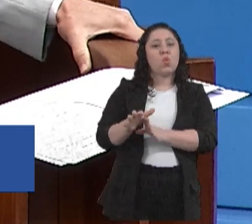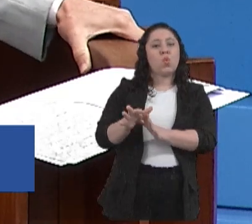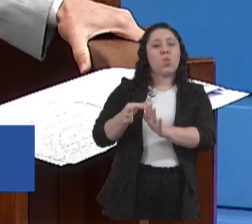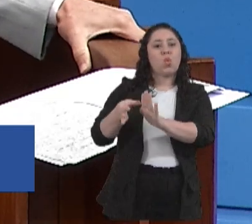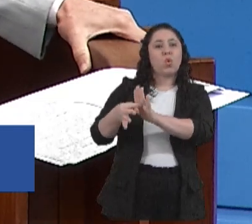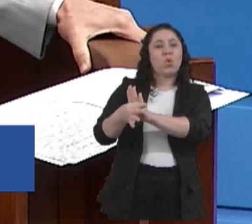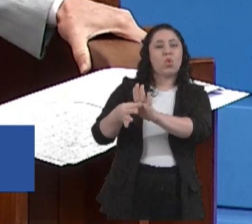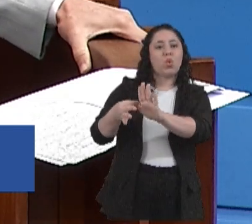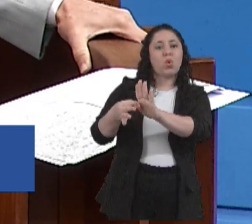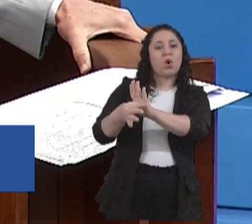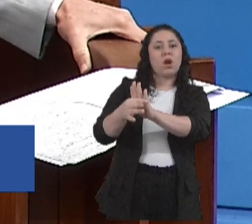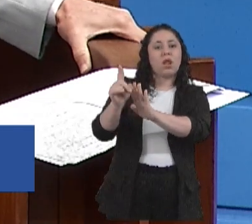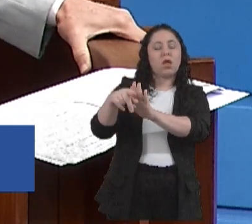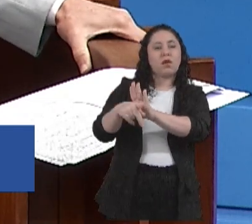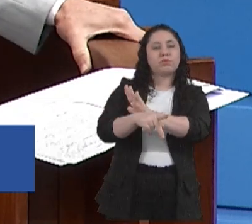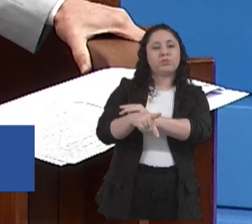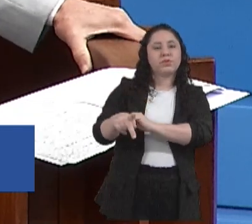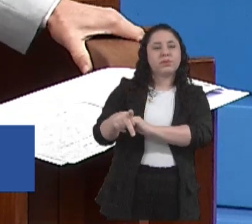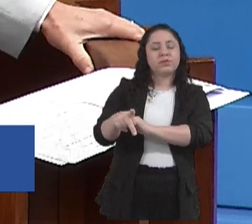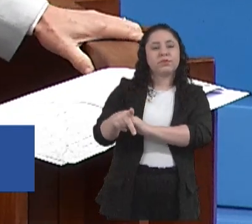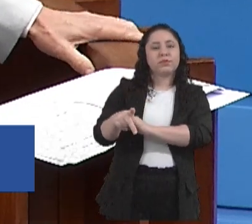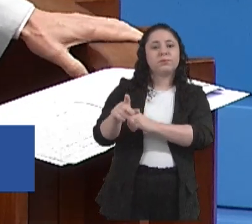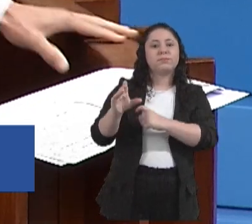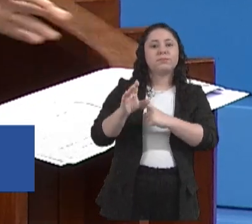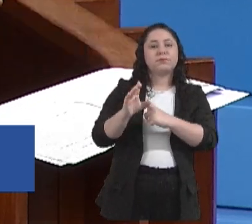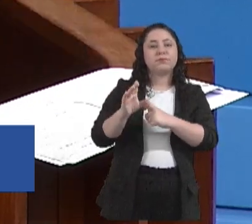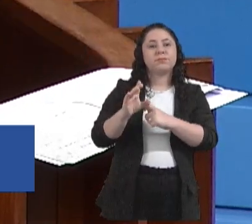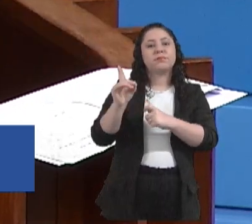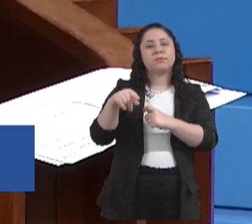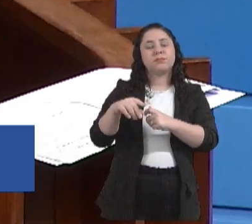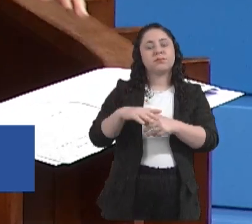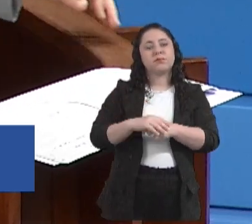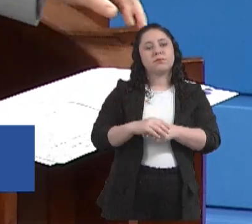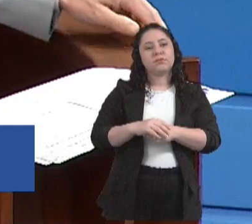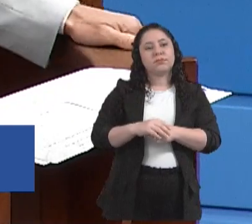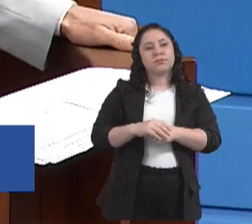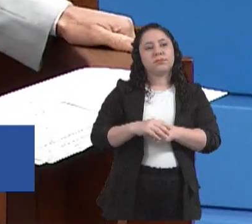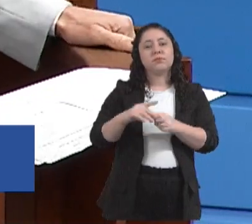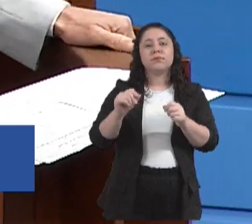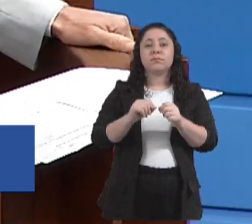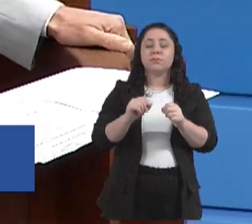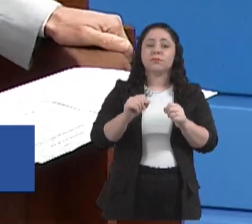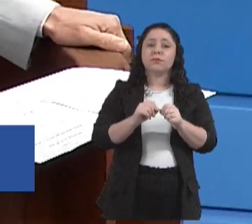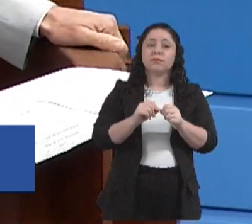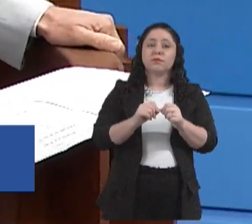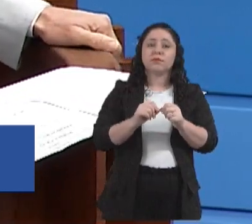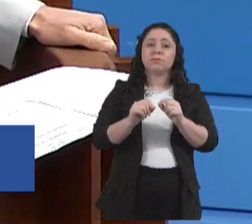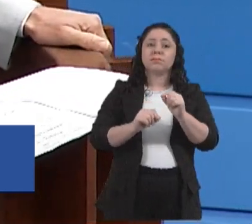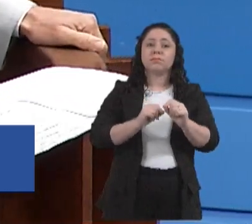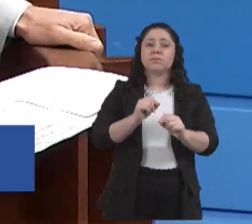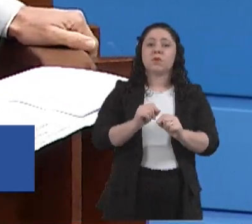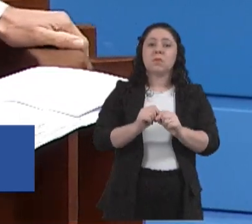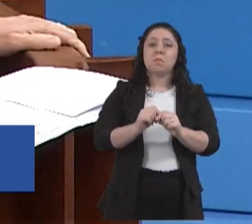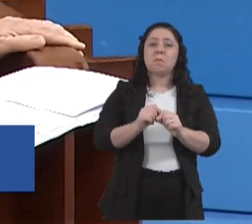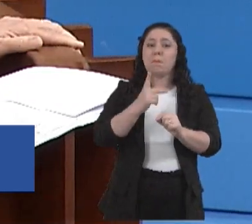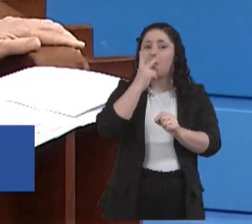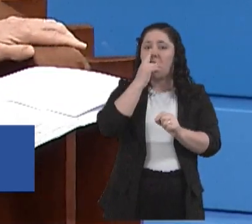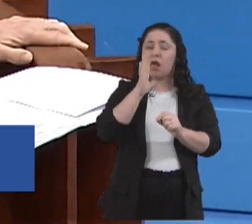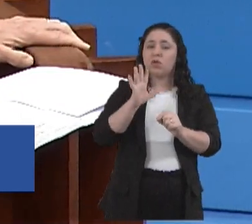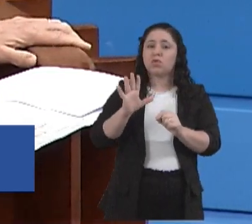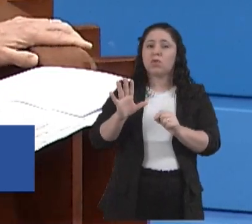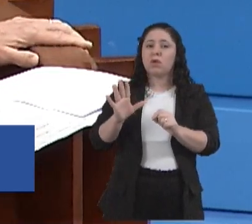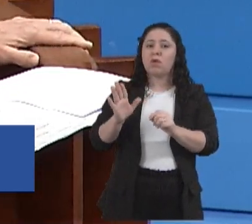orientação do presidente da CACEMES para o governador para fazer uma coisa sorrateira. Então, vamos